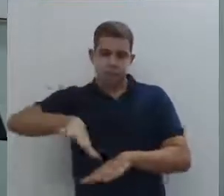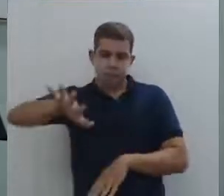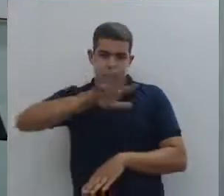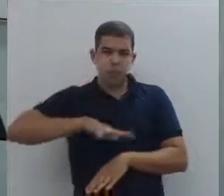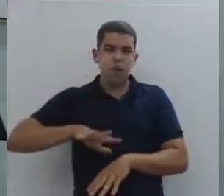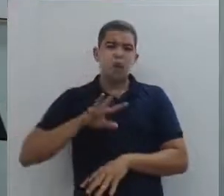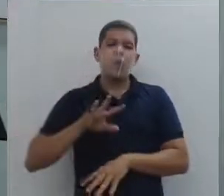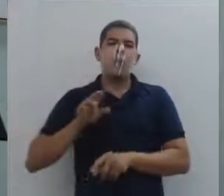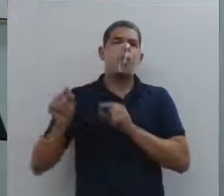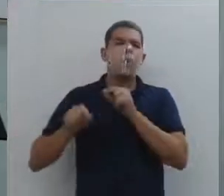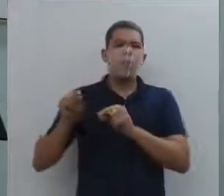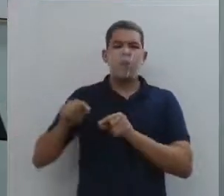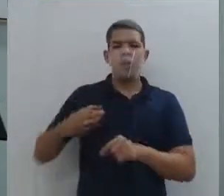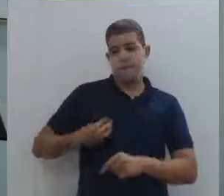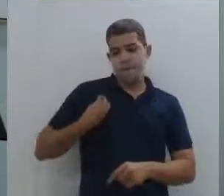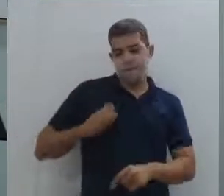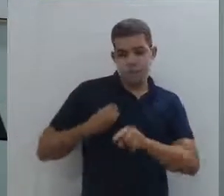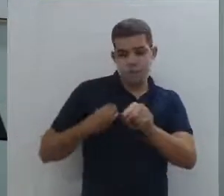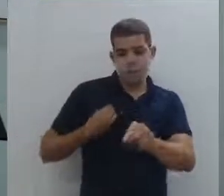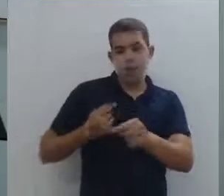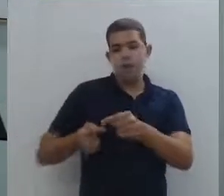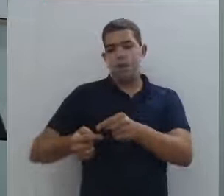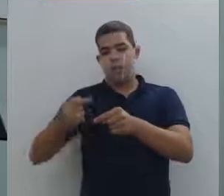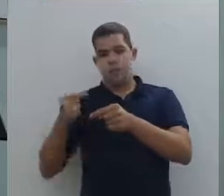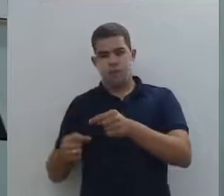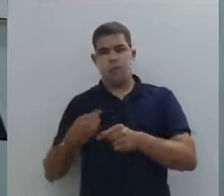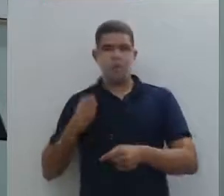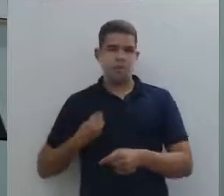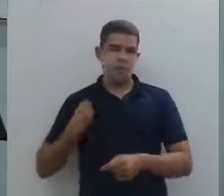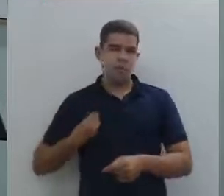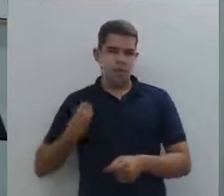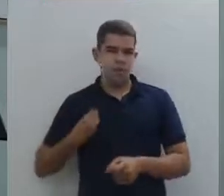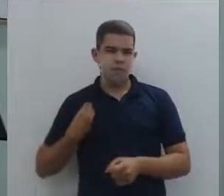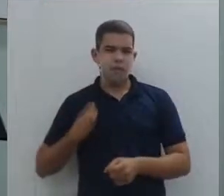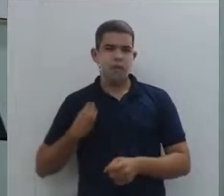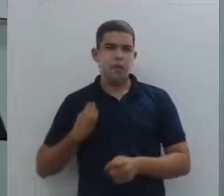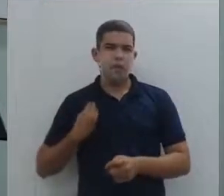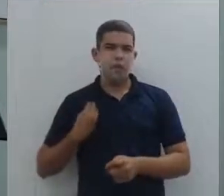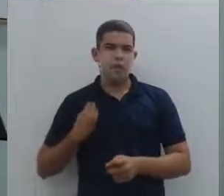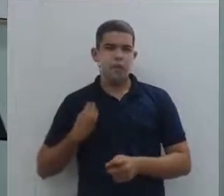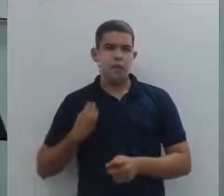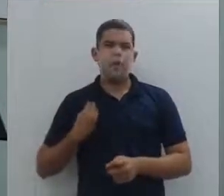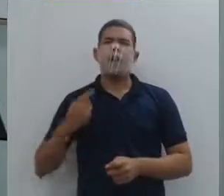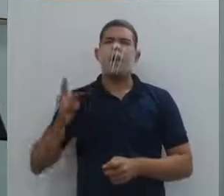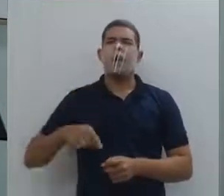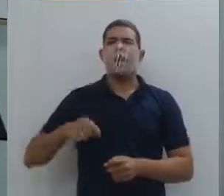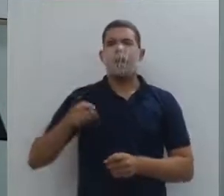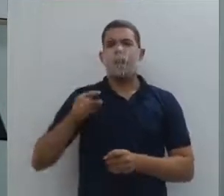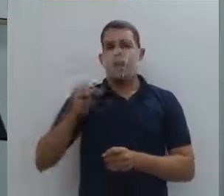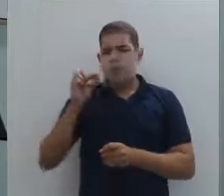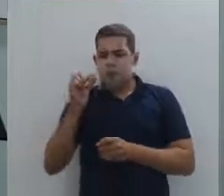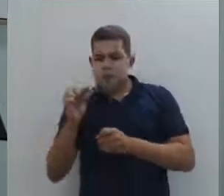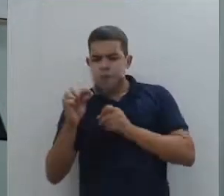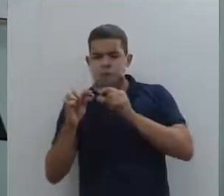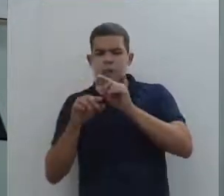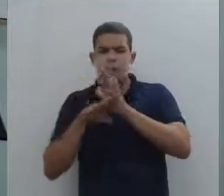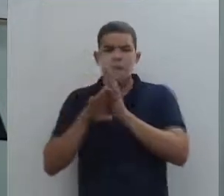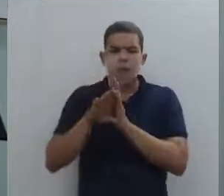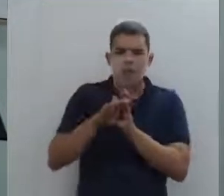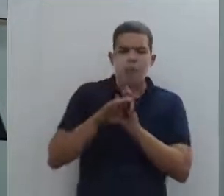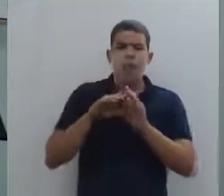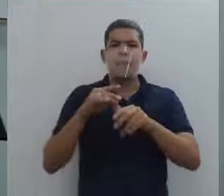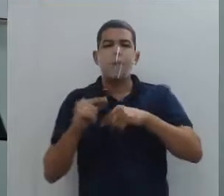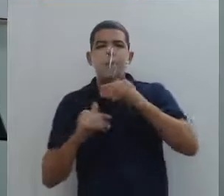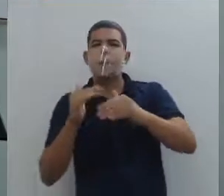vivo, ele vem de um ser vivo pré-existente. Então, dos micro-organismos, vai começar as bactérias e aí